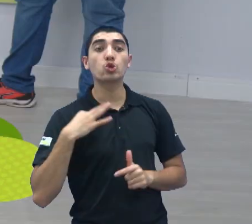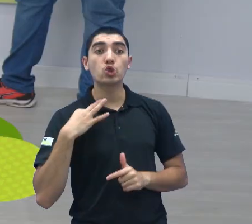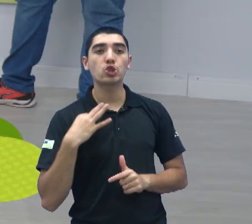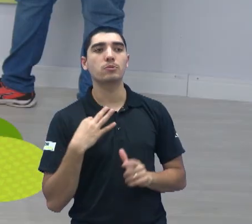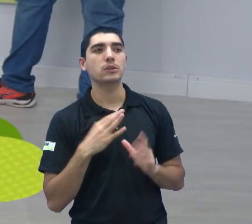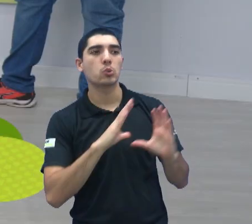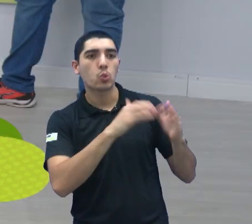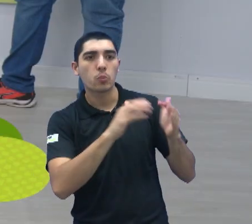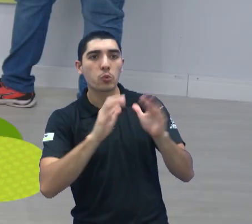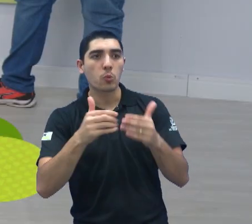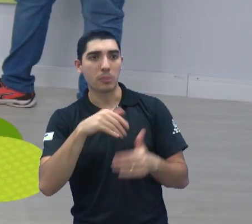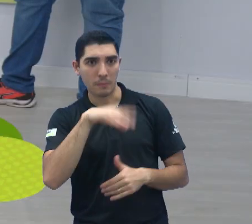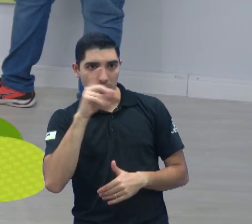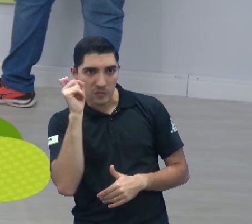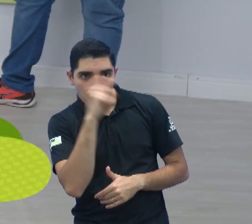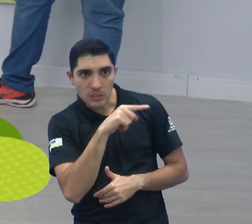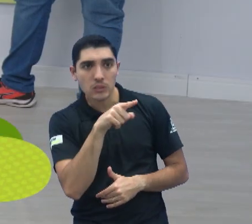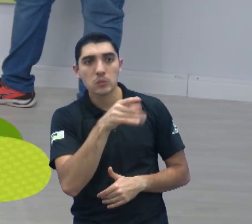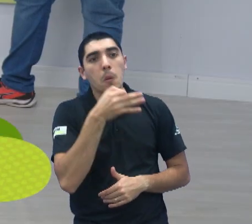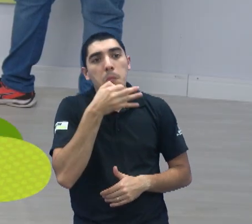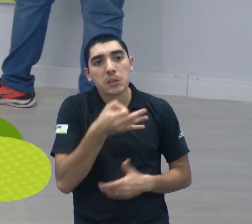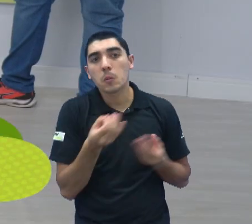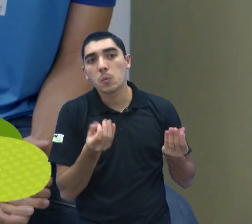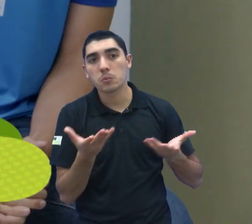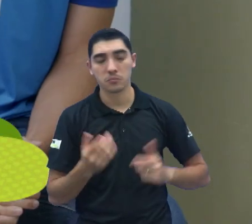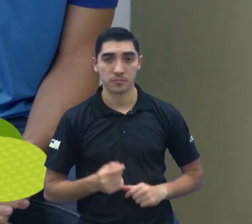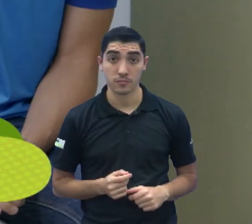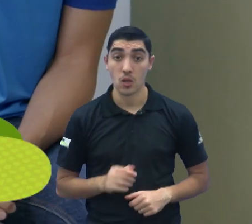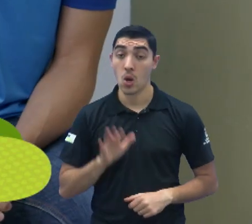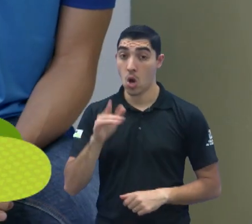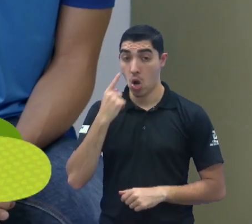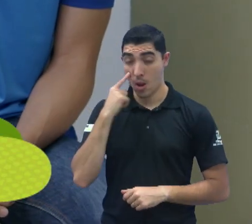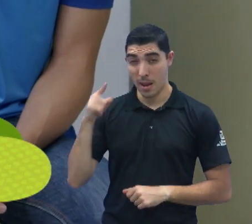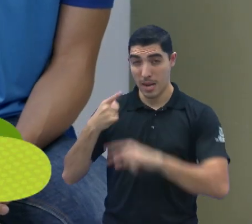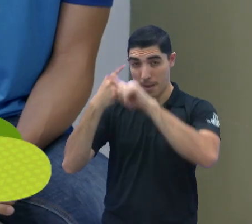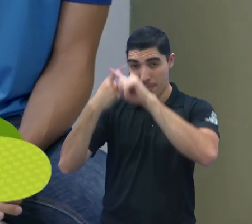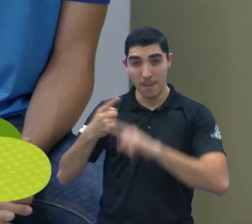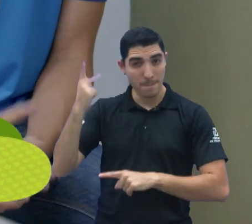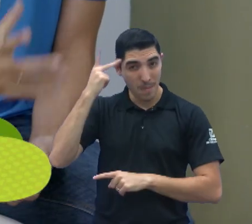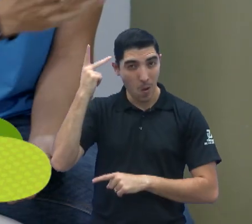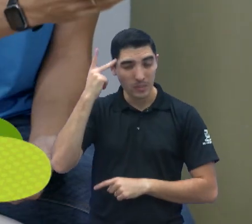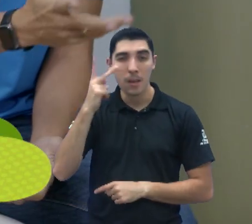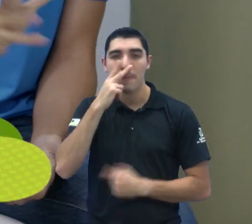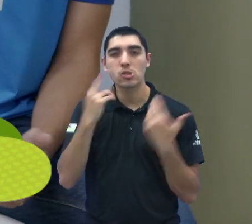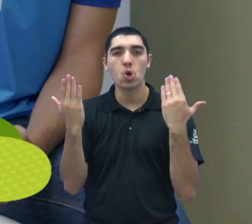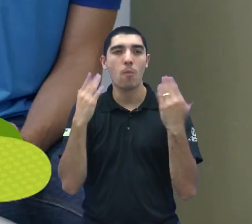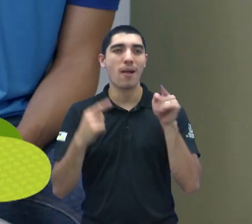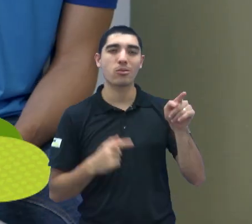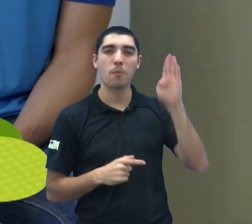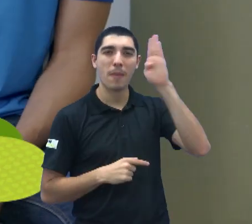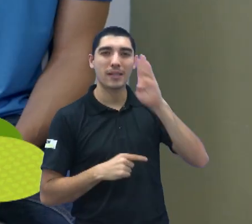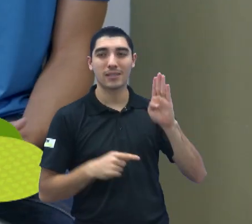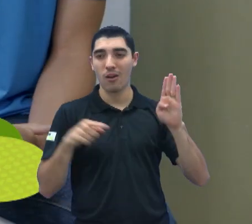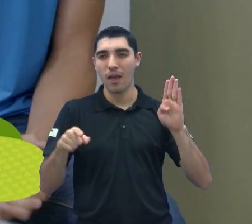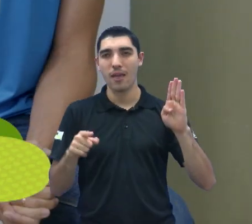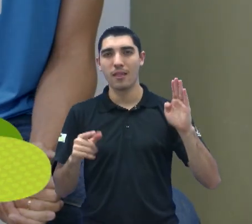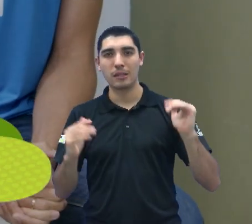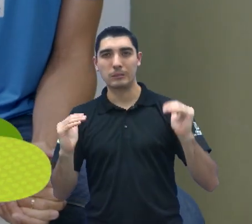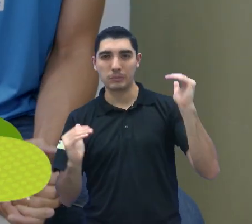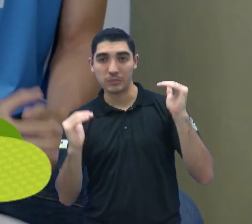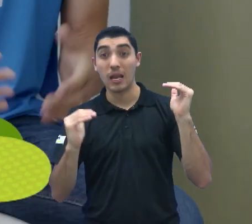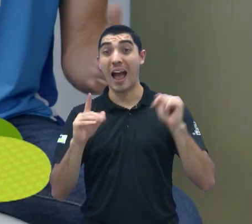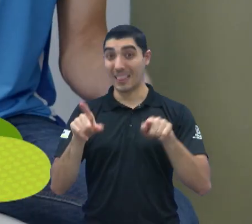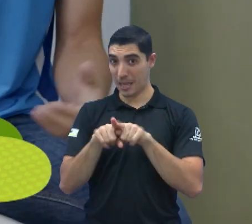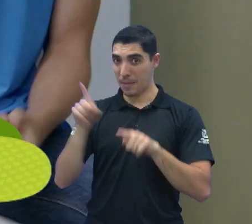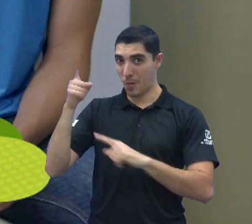de dificuldade para essa competição agora? Paulista é uma mini Superliga, né? A gente brinca. Agora o Mineiro também tá complicado